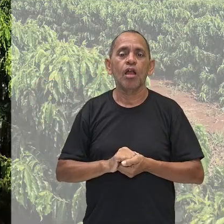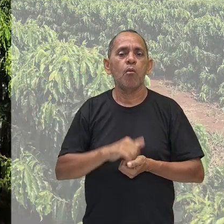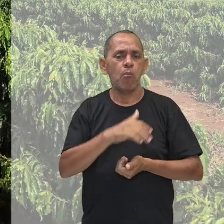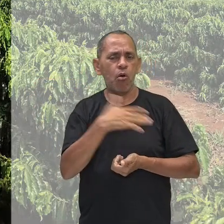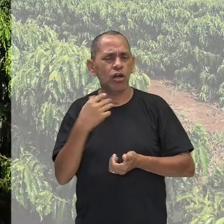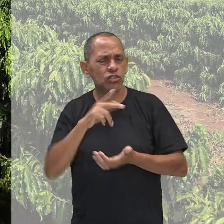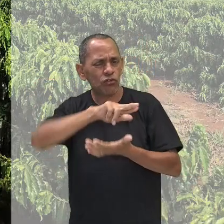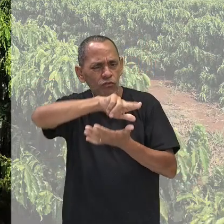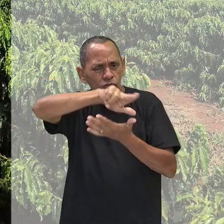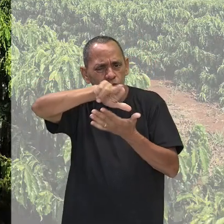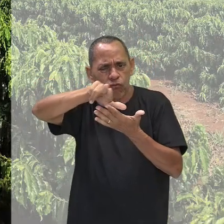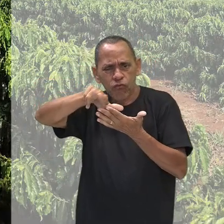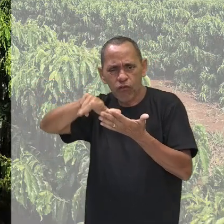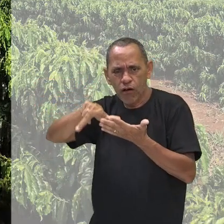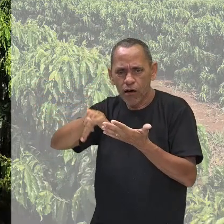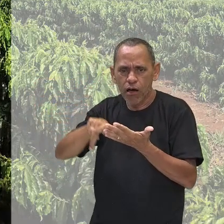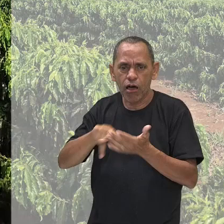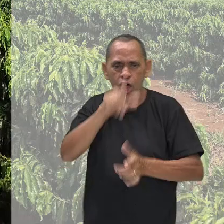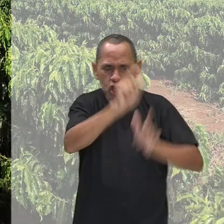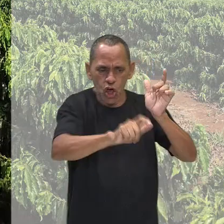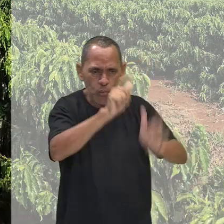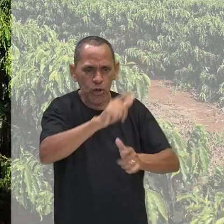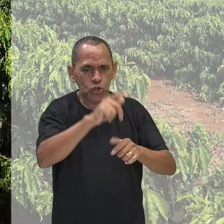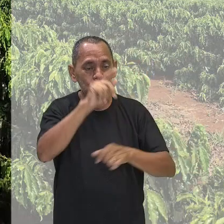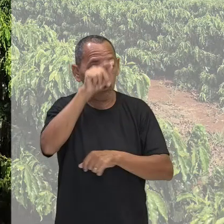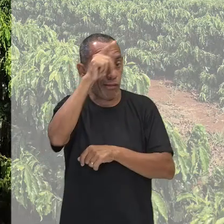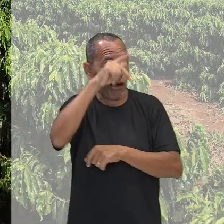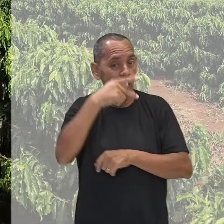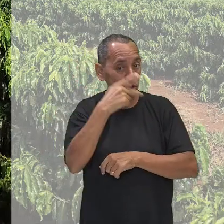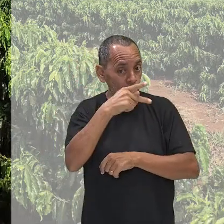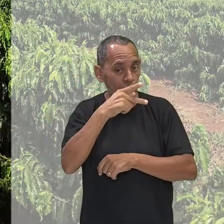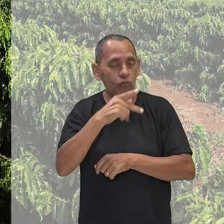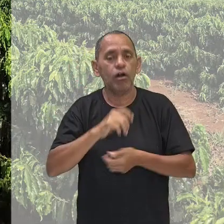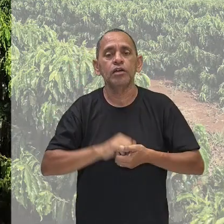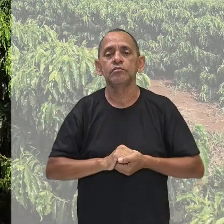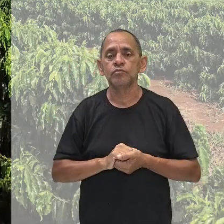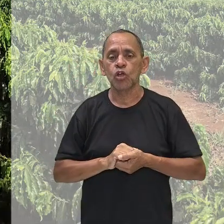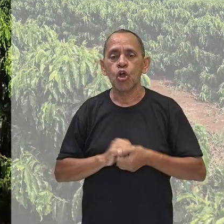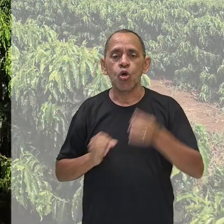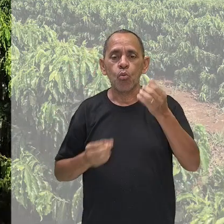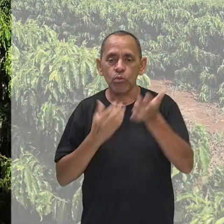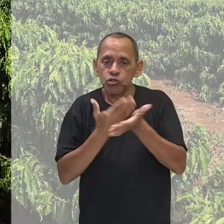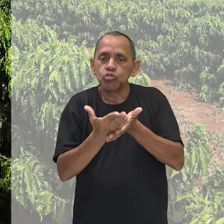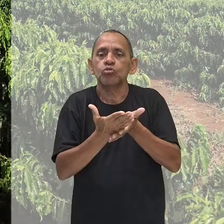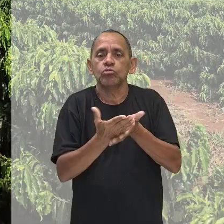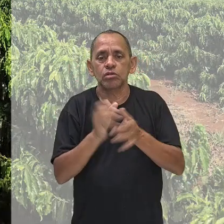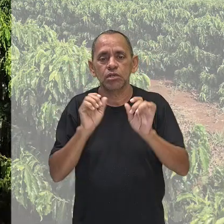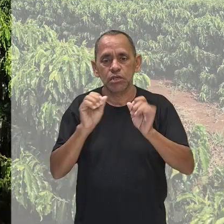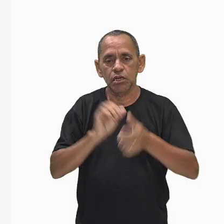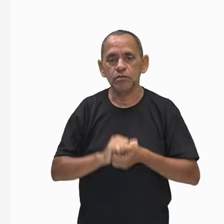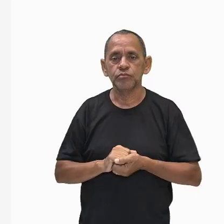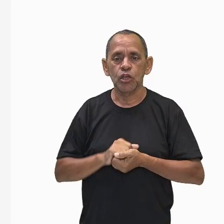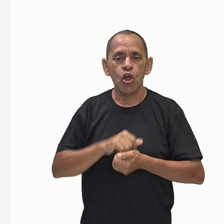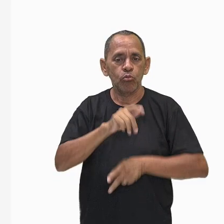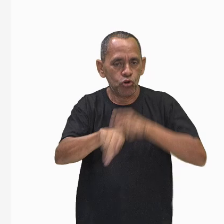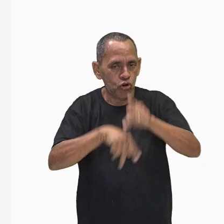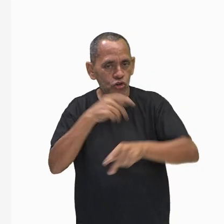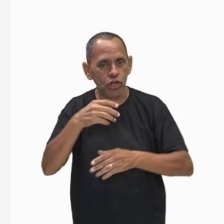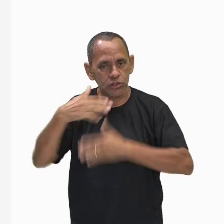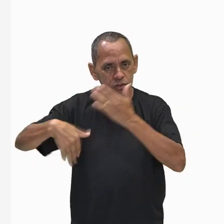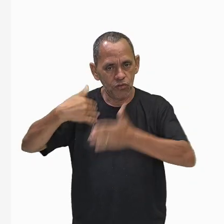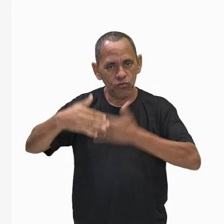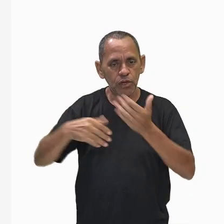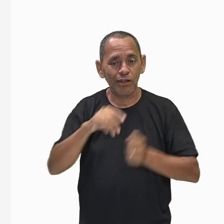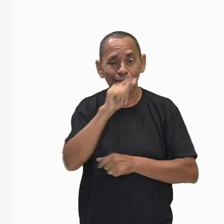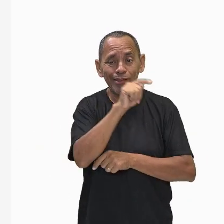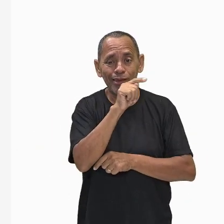população paraguaia e também deu cabo ao projeto de desenvolvimento daquele país. Vamos adiante, vamos, gente. Vamos entender